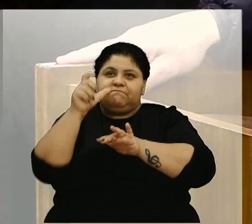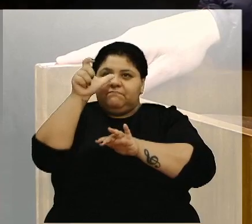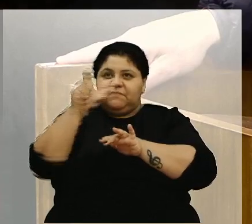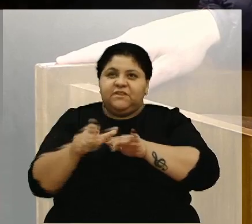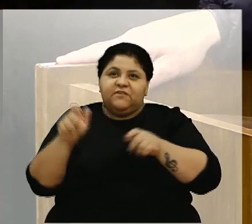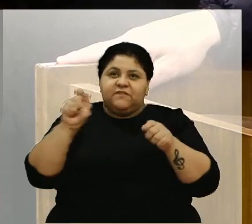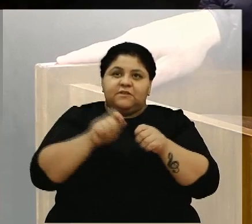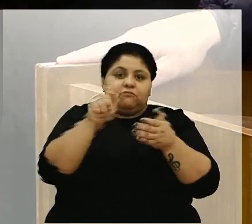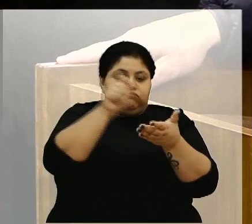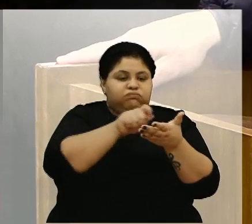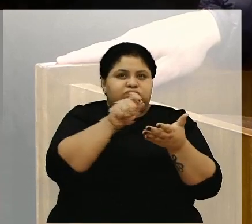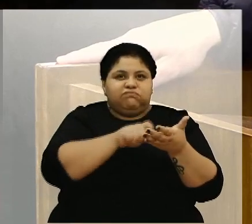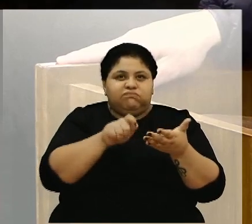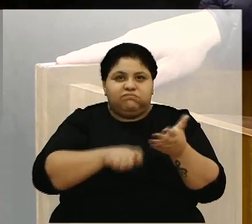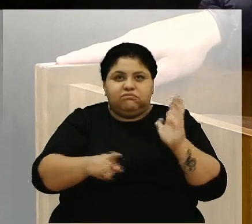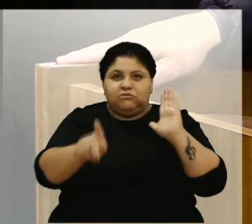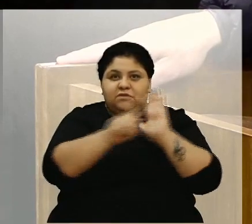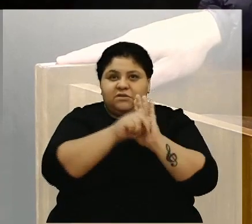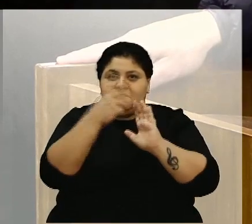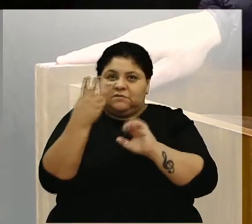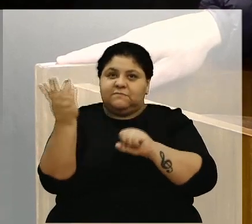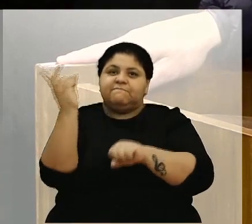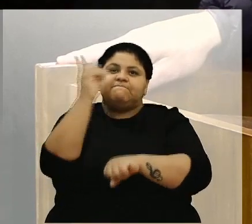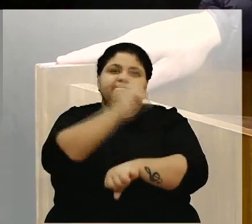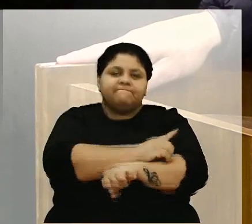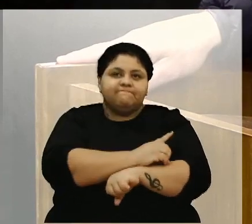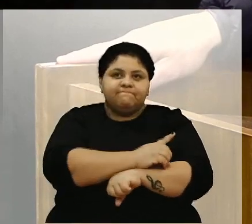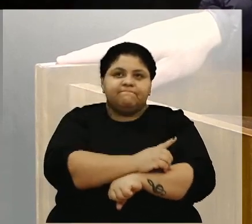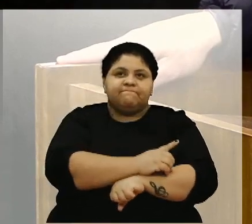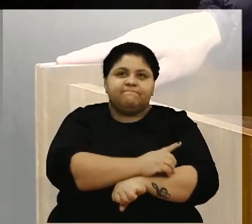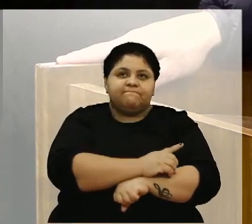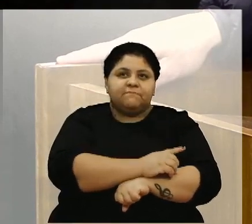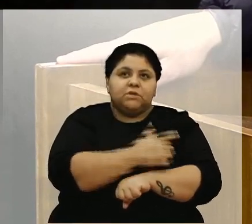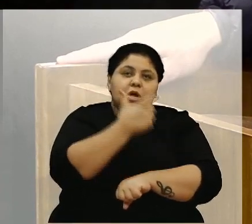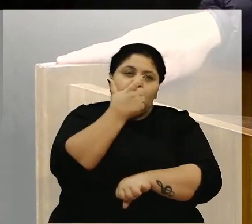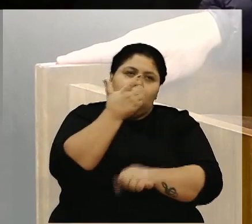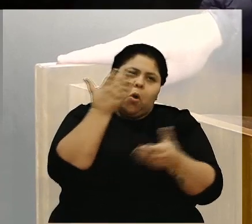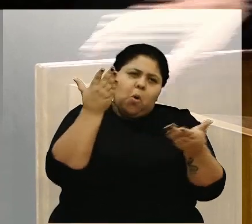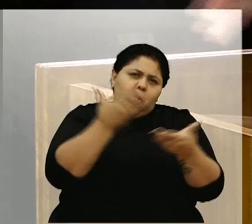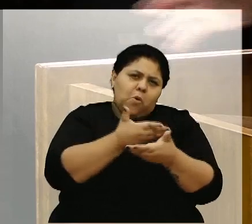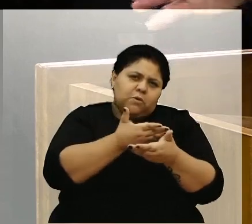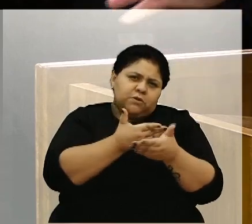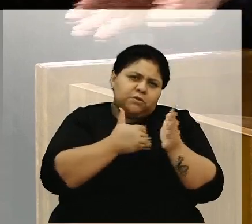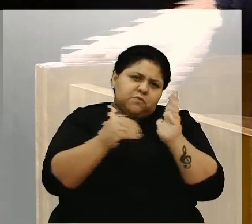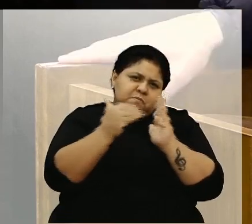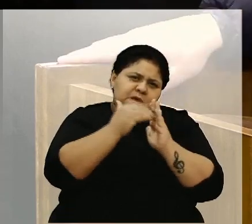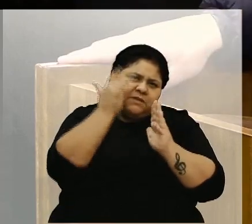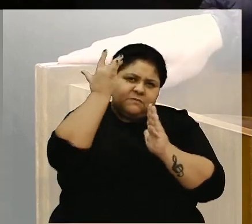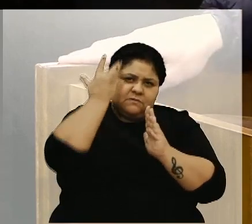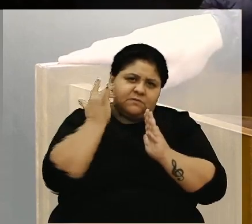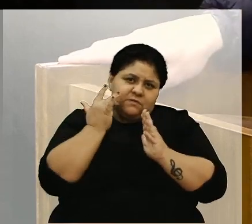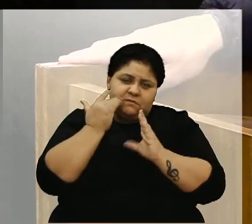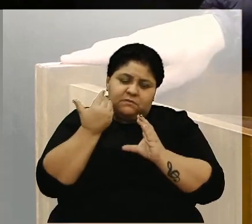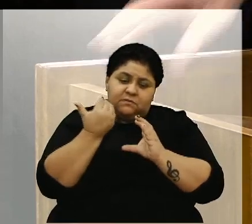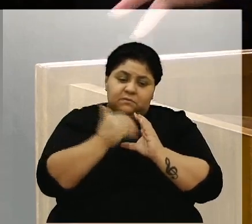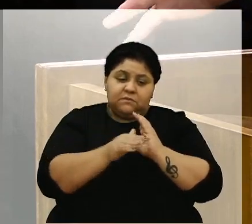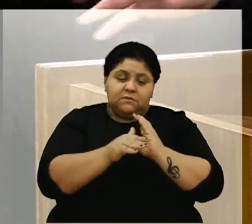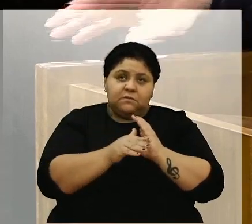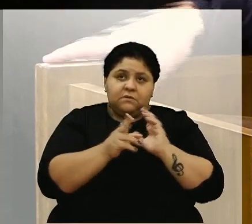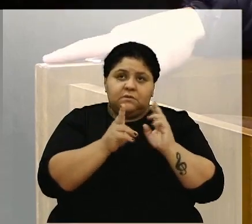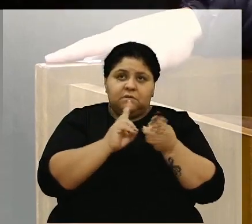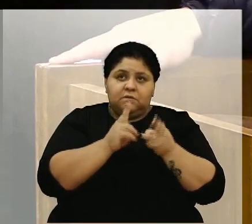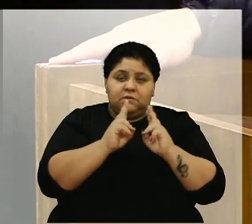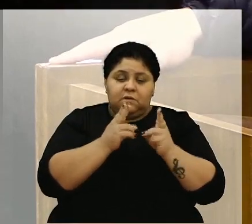o projeto, já faz 3 dias, e assim que a previsão é para hoje, no máximo amanhã está pronto, para poder dar o encaminhamento para o urbanismo,